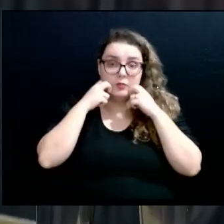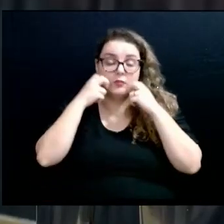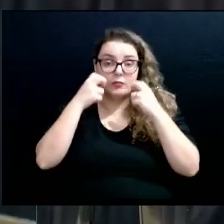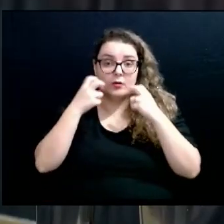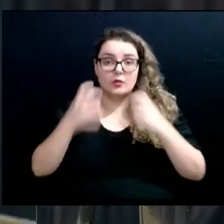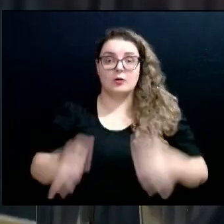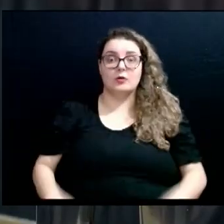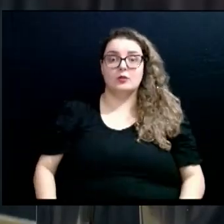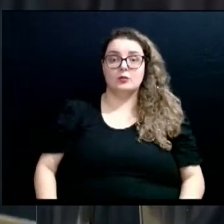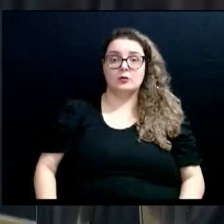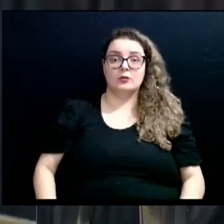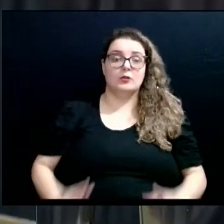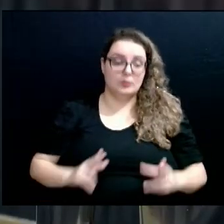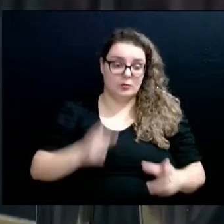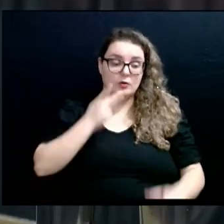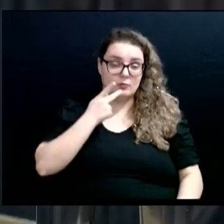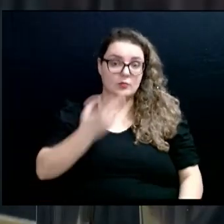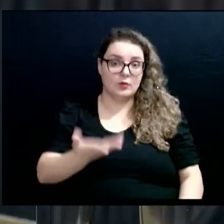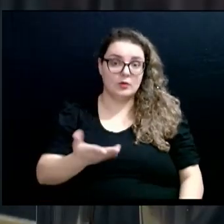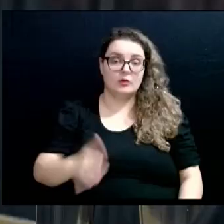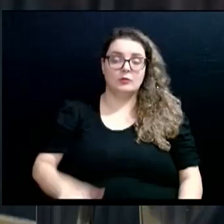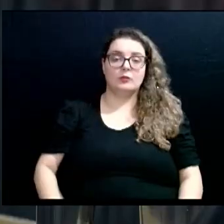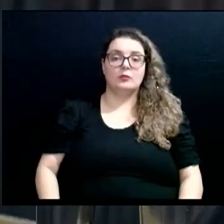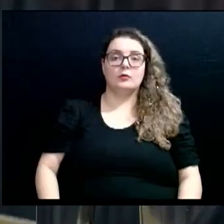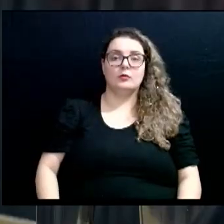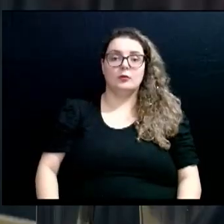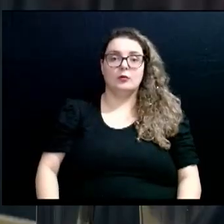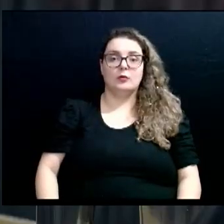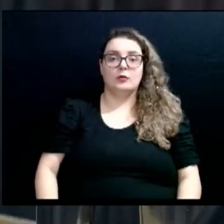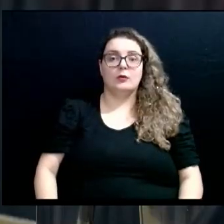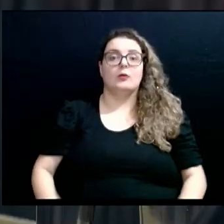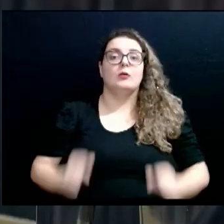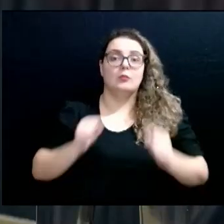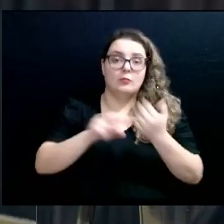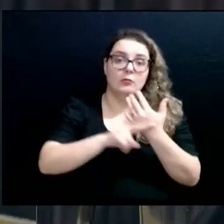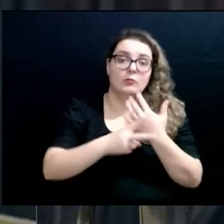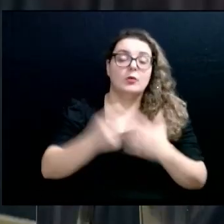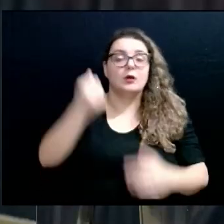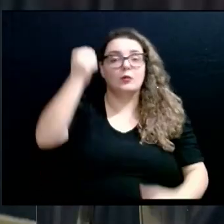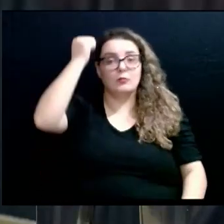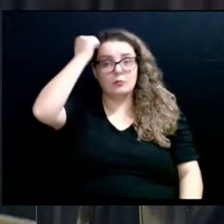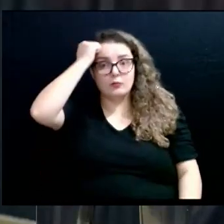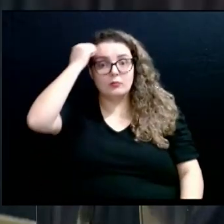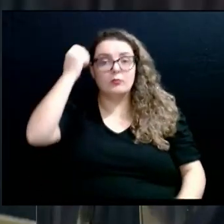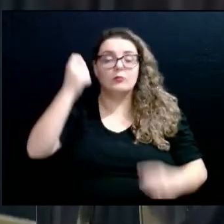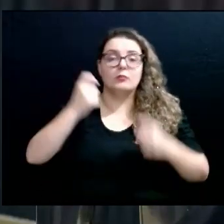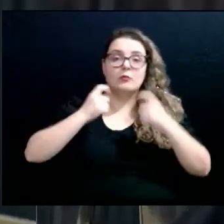você falou, eh, pode gerar uma culpa por preocupar